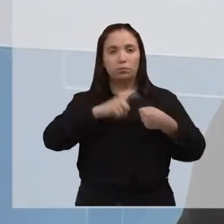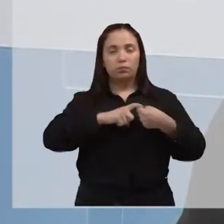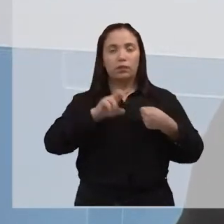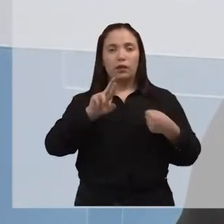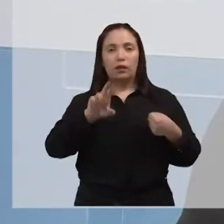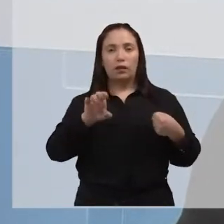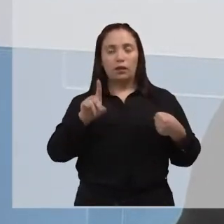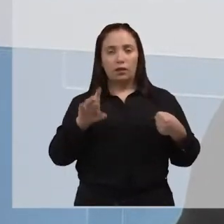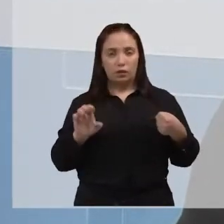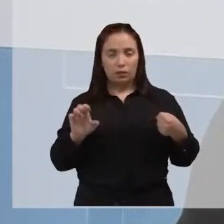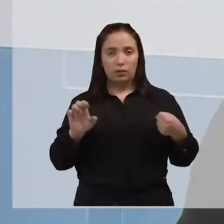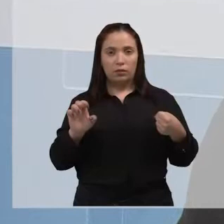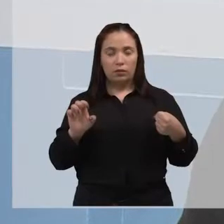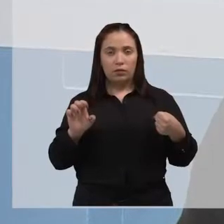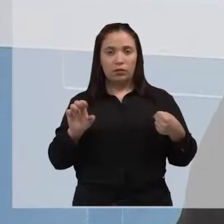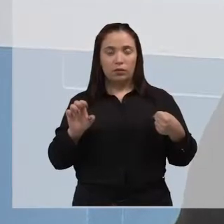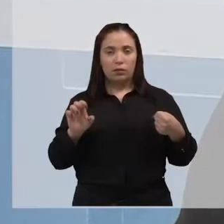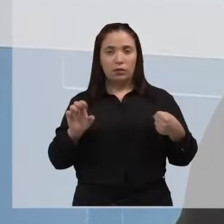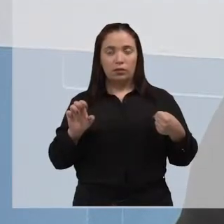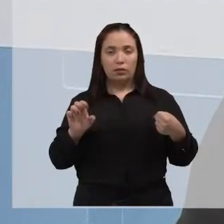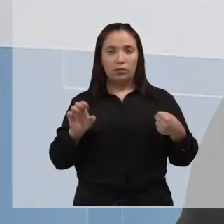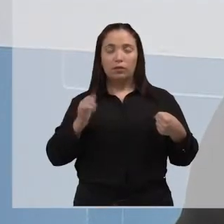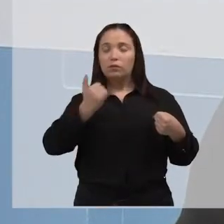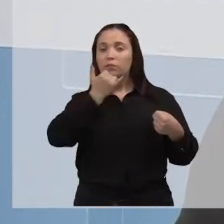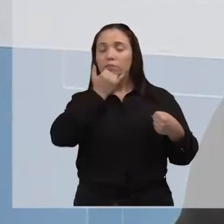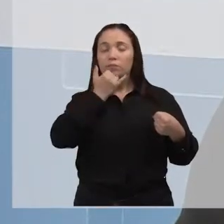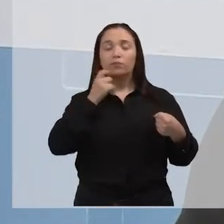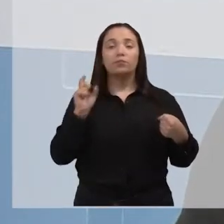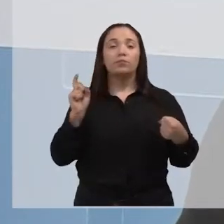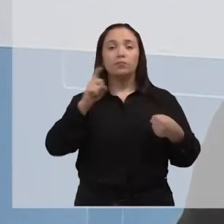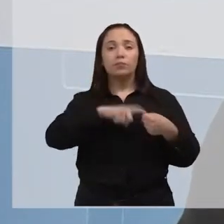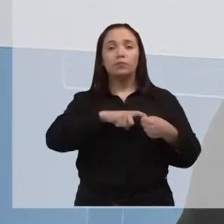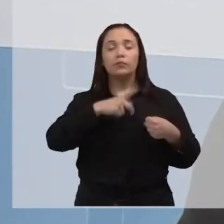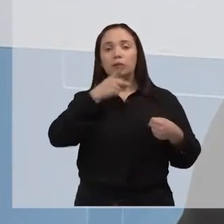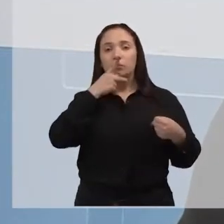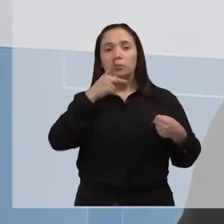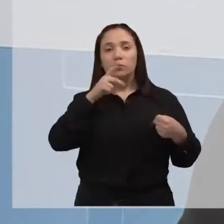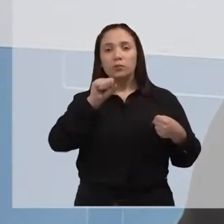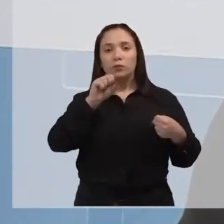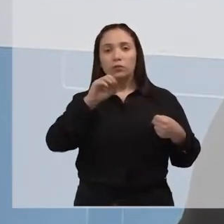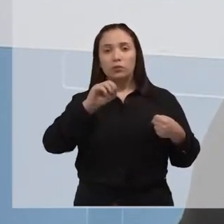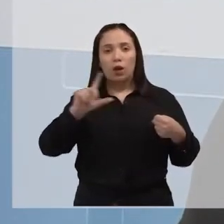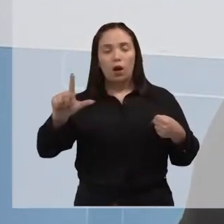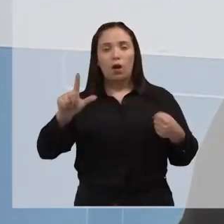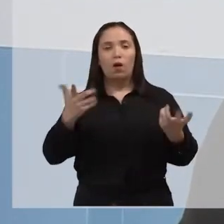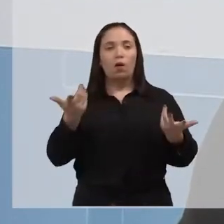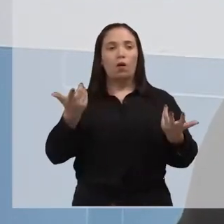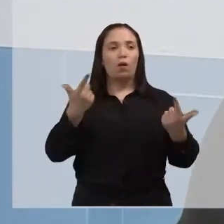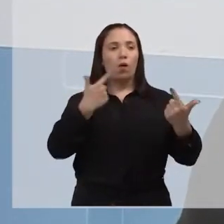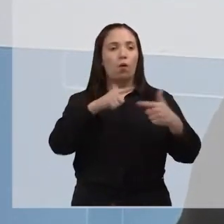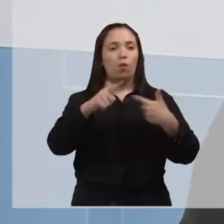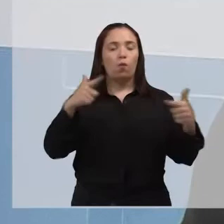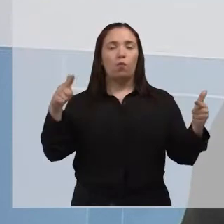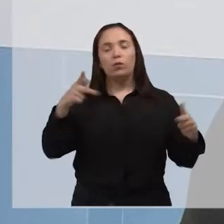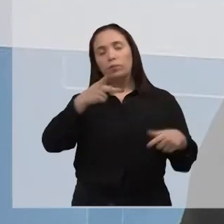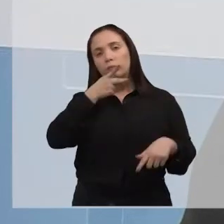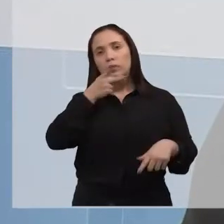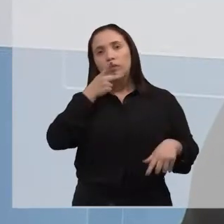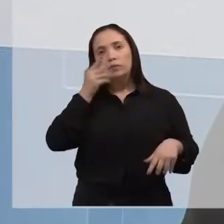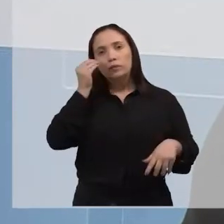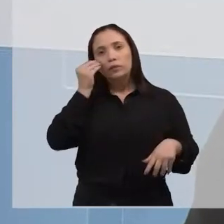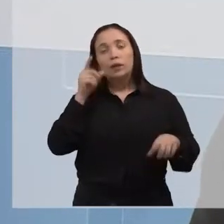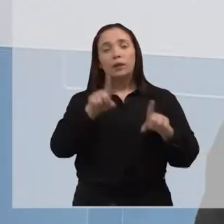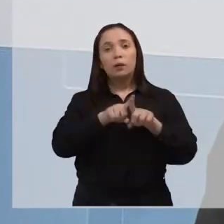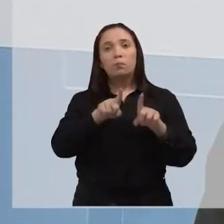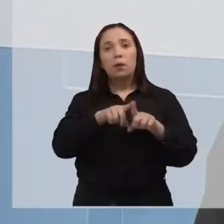né? Não, ela é da rede, mas está tendo a rede não, com o PSOL... Outros partidos. E outros partidos, né? E tem a Manuela